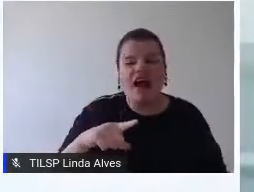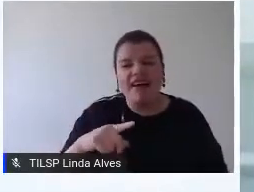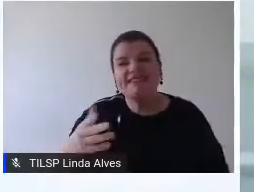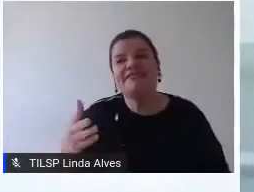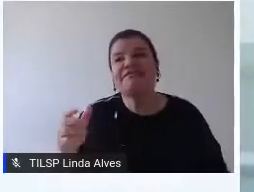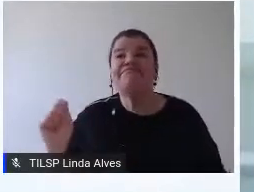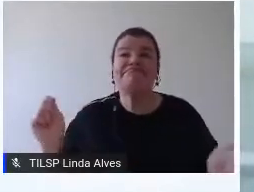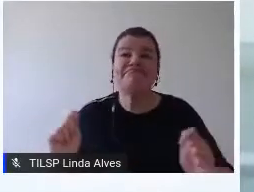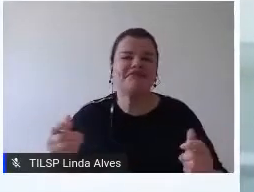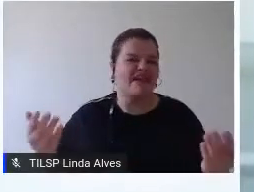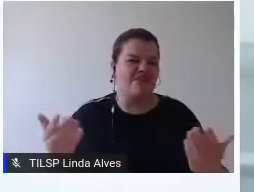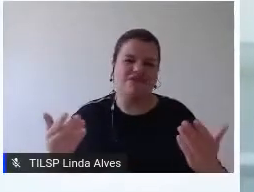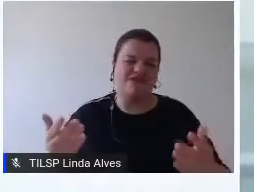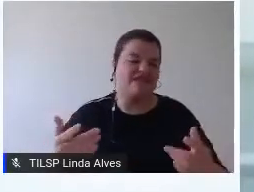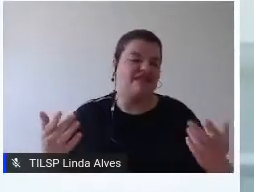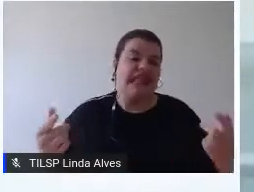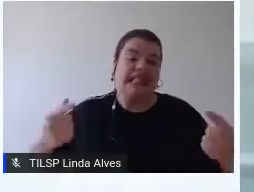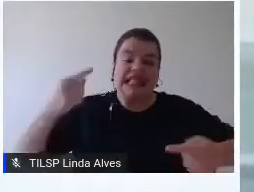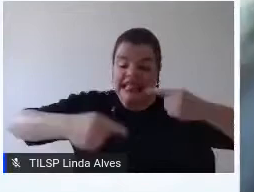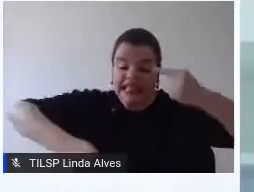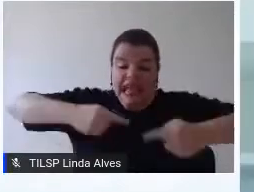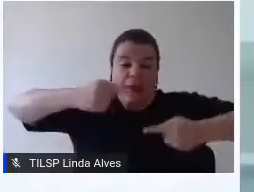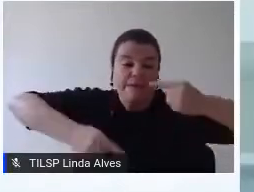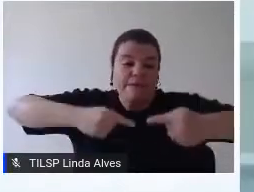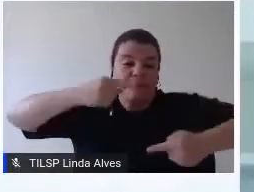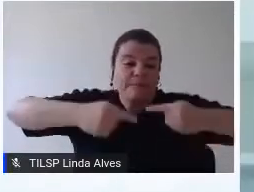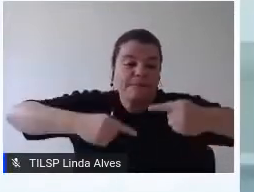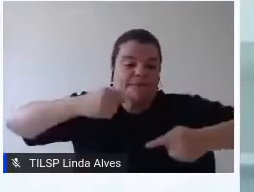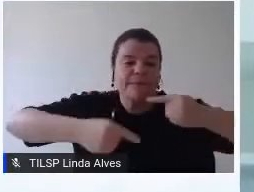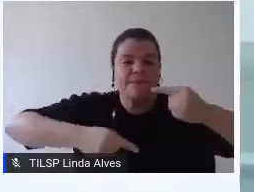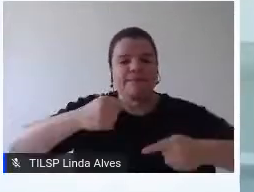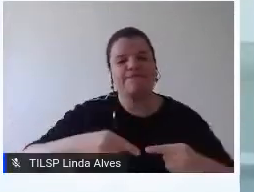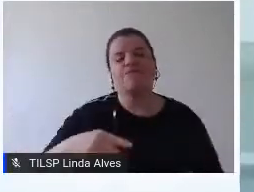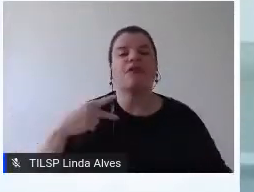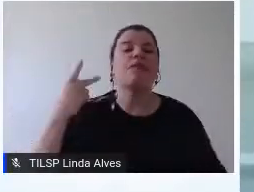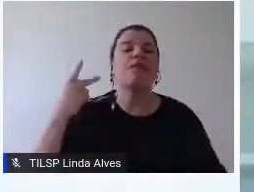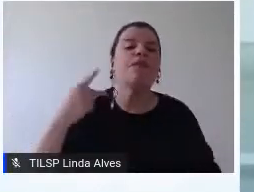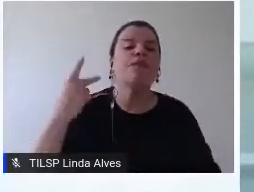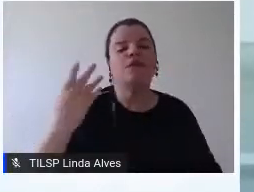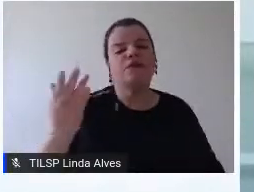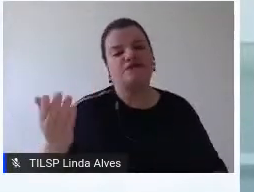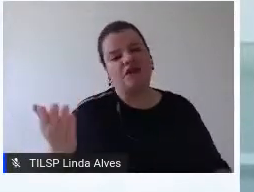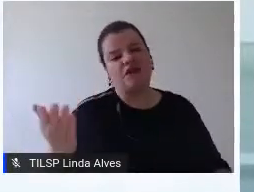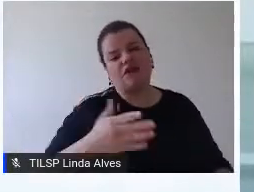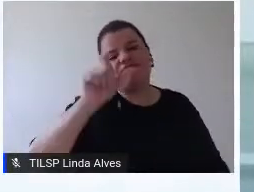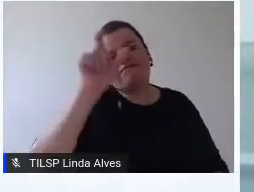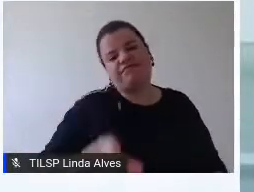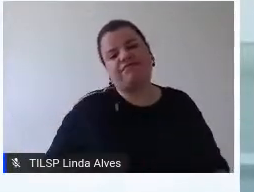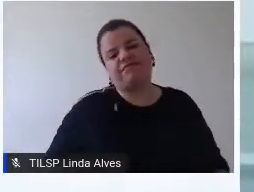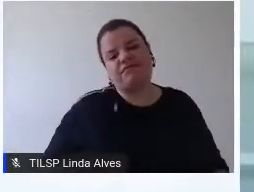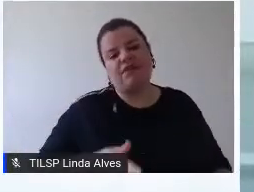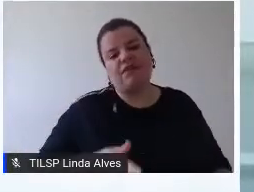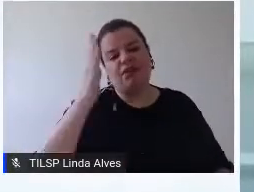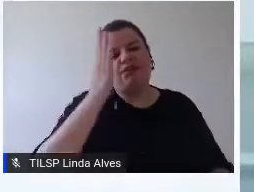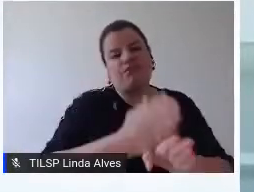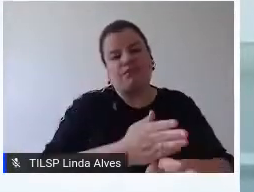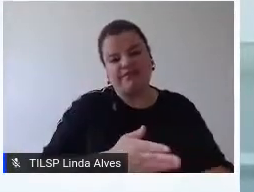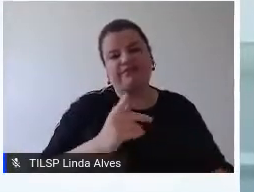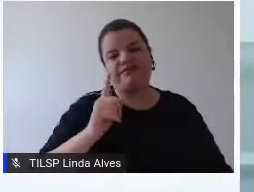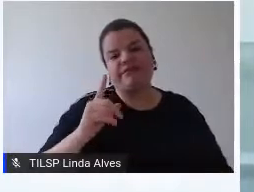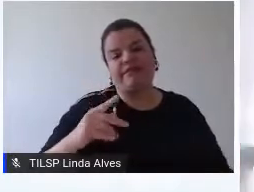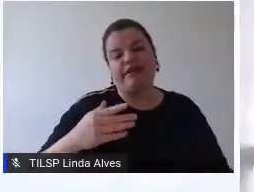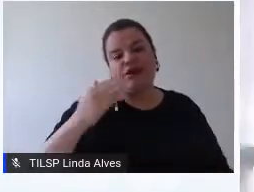tempo, porque o debate político saiu da racionalidade. Por isso, Bolsonaro ganhou a eleição em 2018.